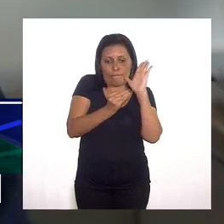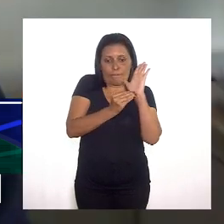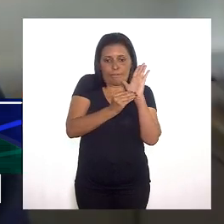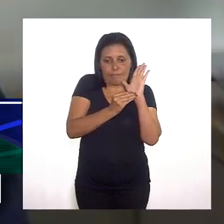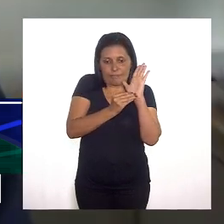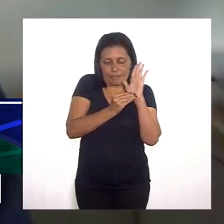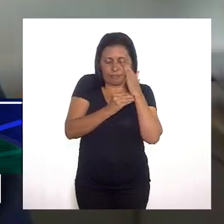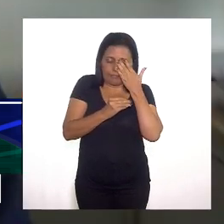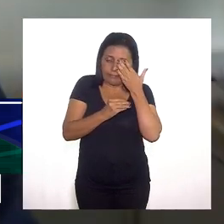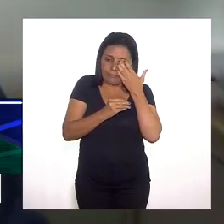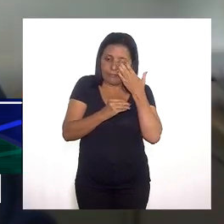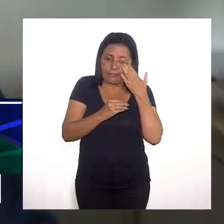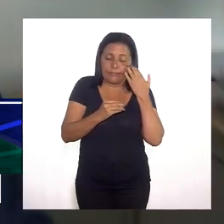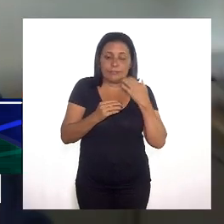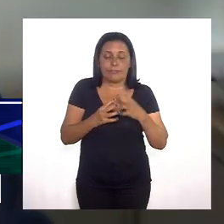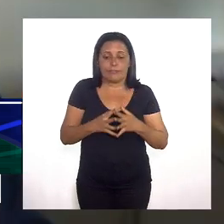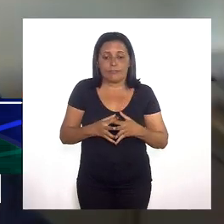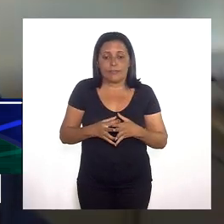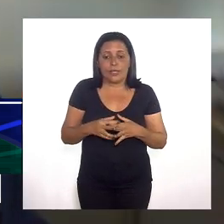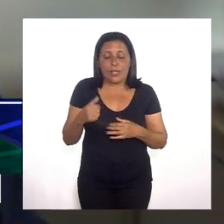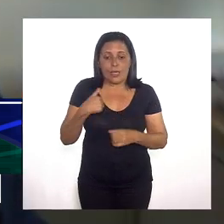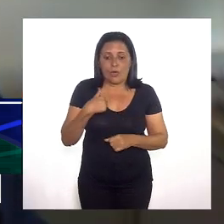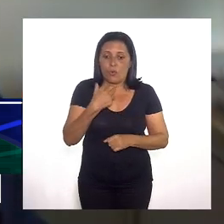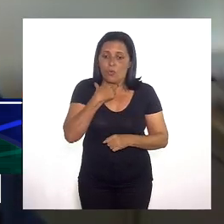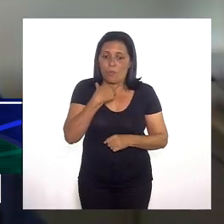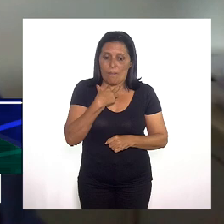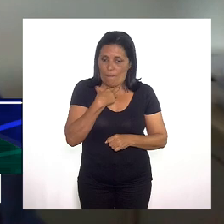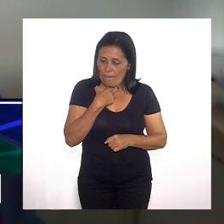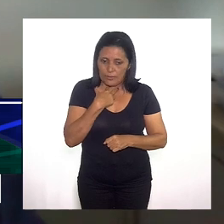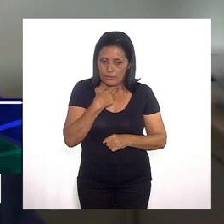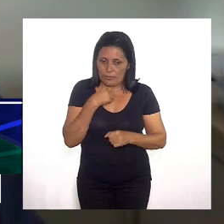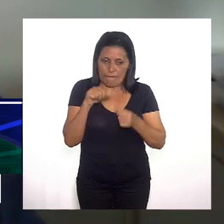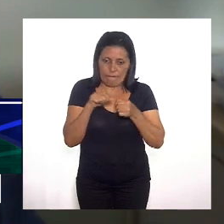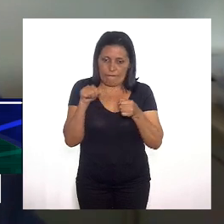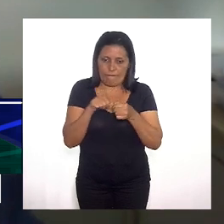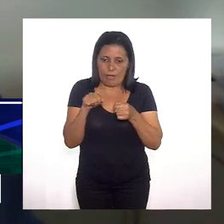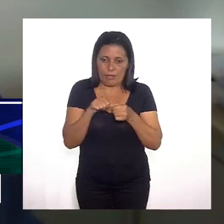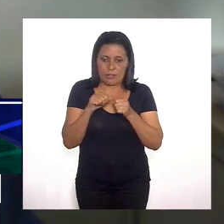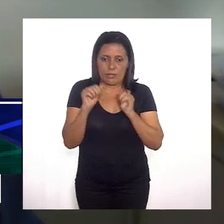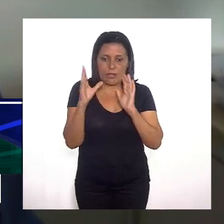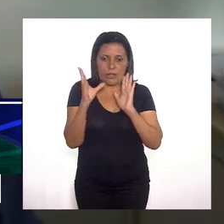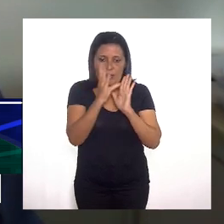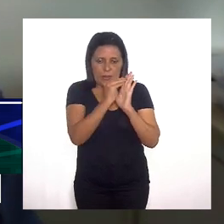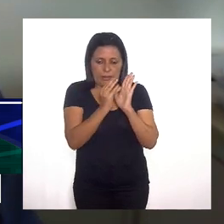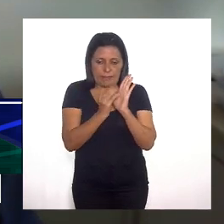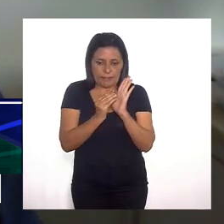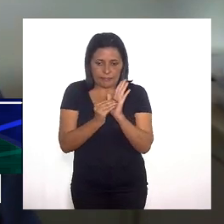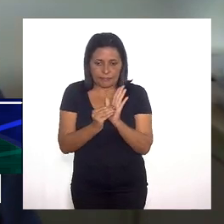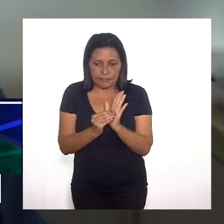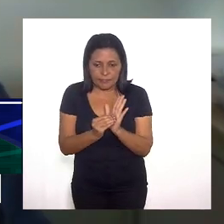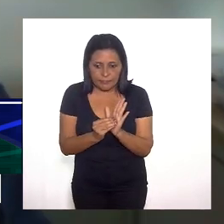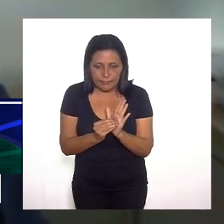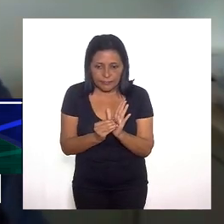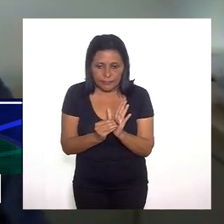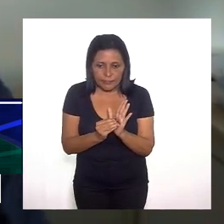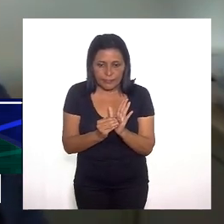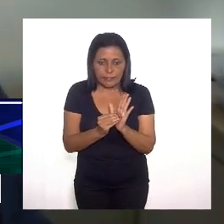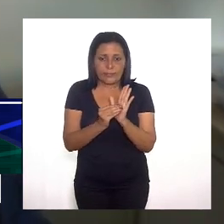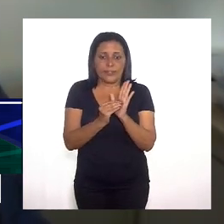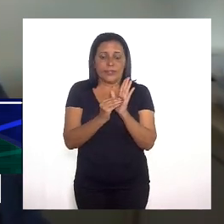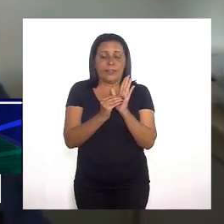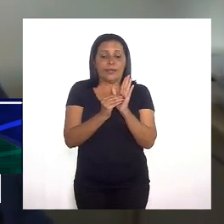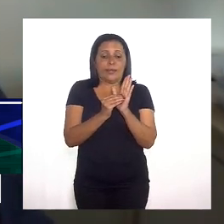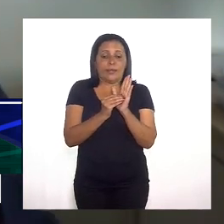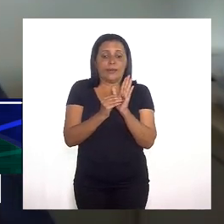só. Eu não posso fazer emenda ao projeto de resolução. Estou vendo, do seu ponto de vista, não estou